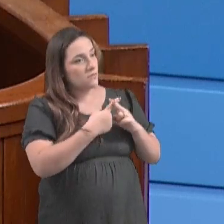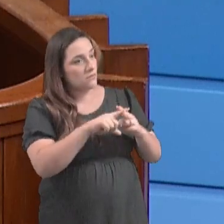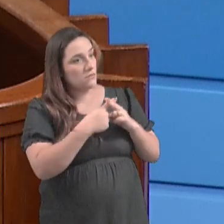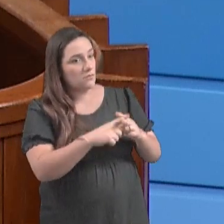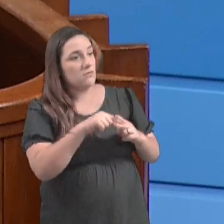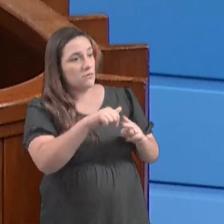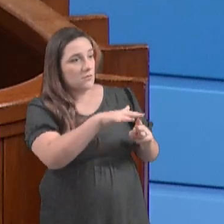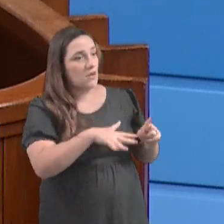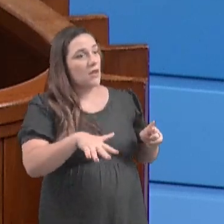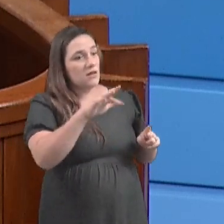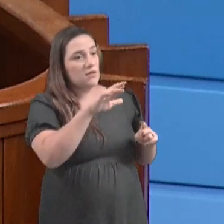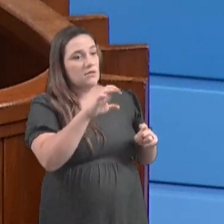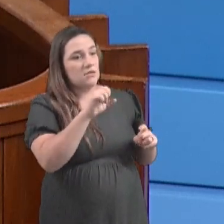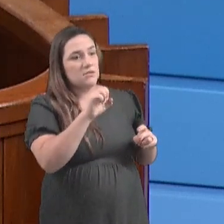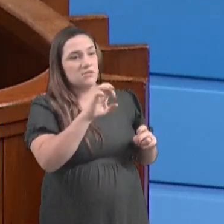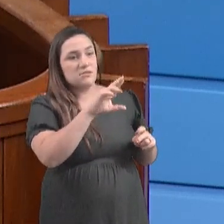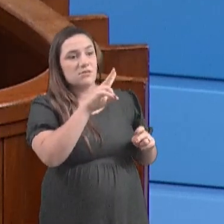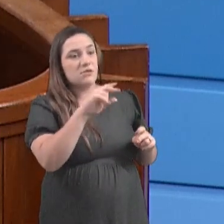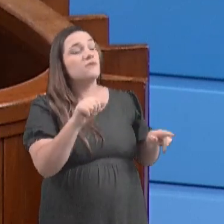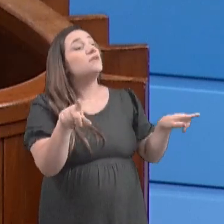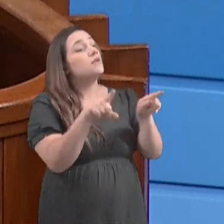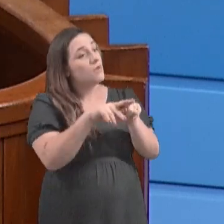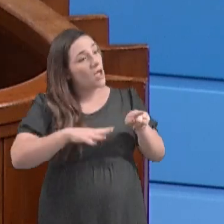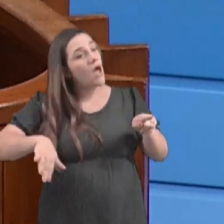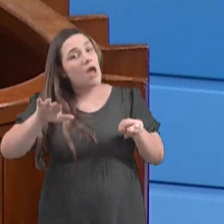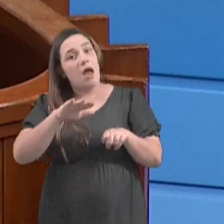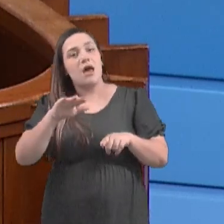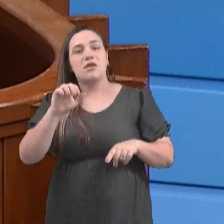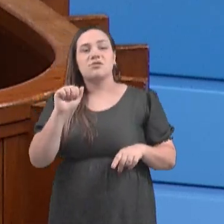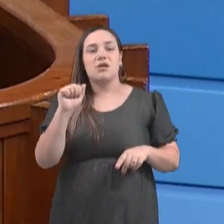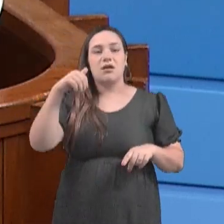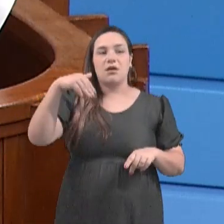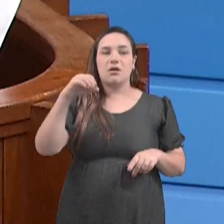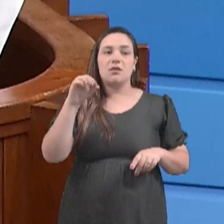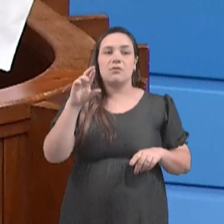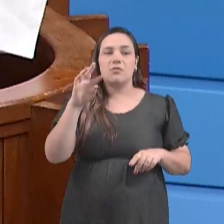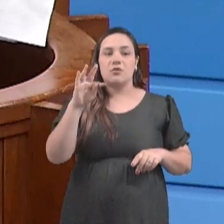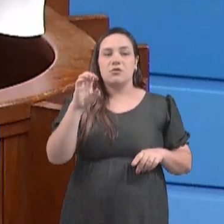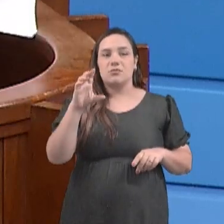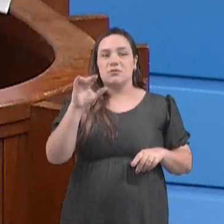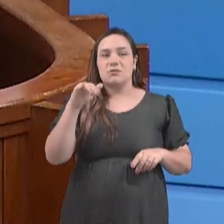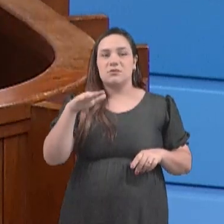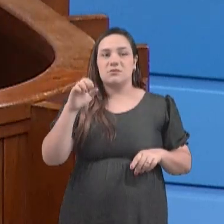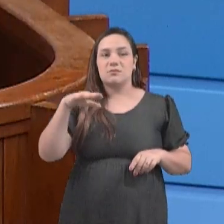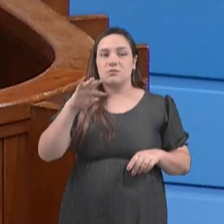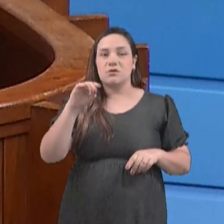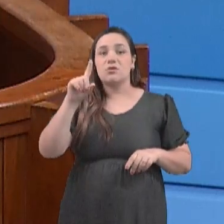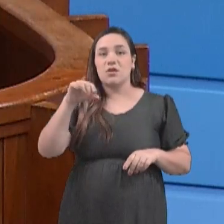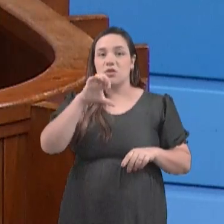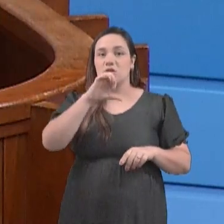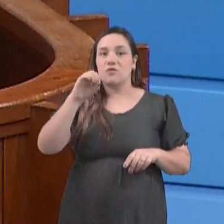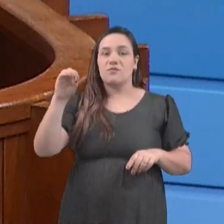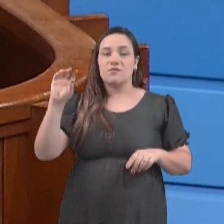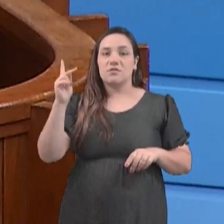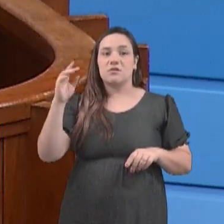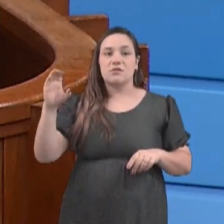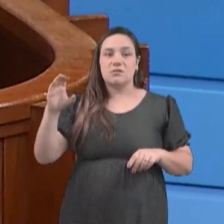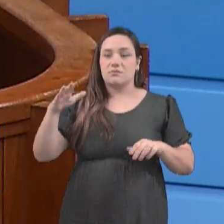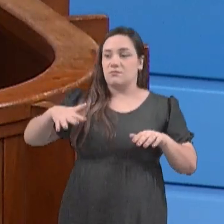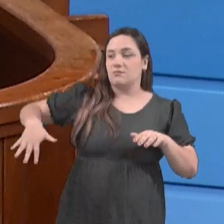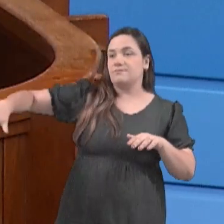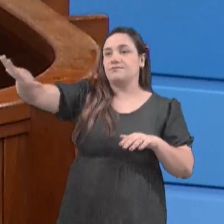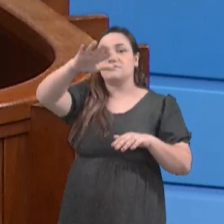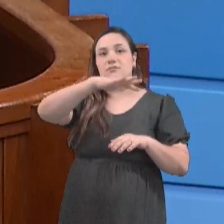reserva, como a chamada zona de amortecimento, que são esses 900 hectares, esses 14